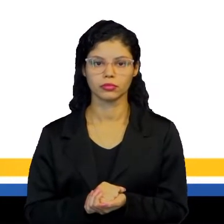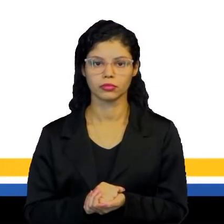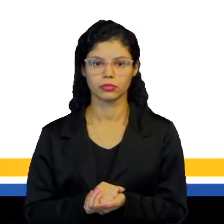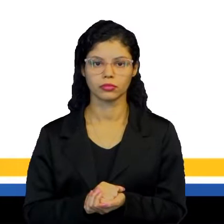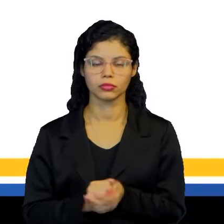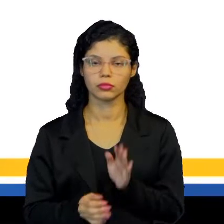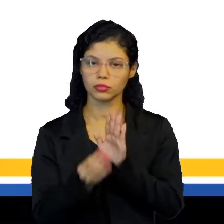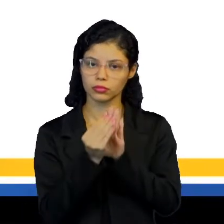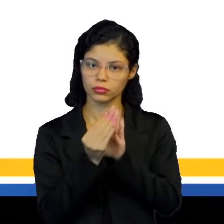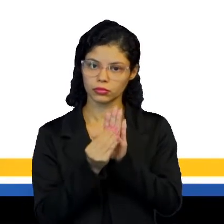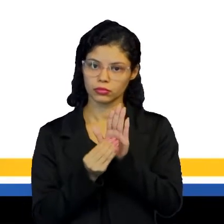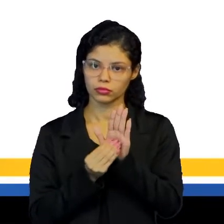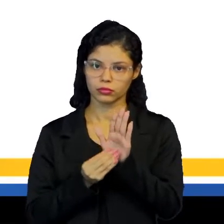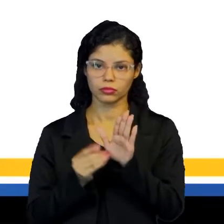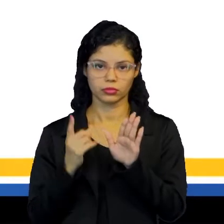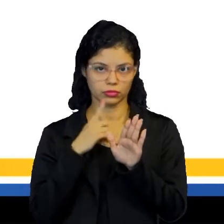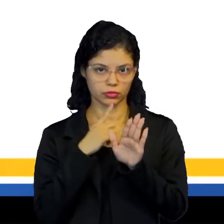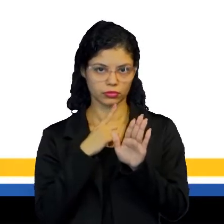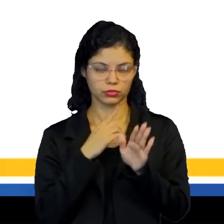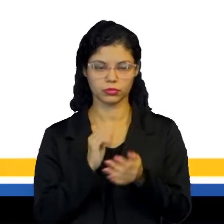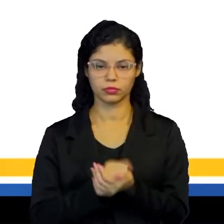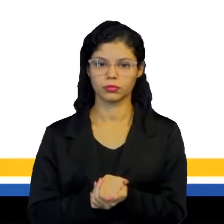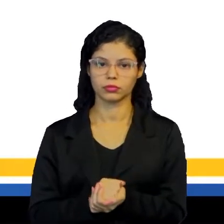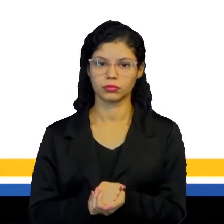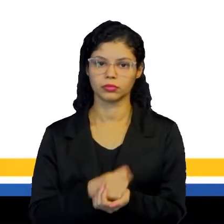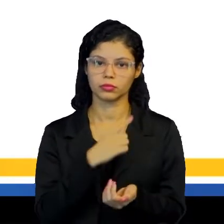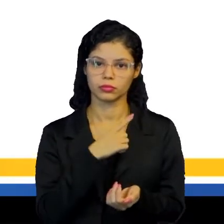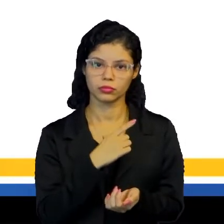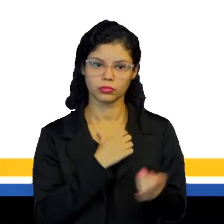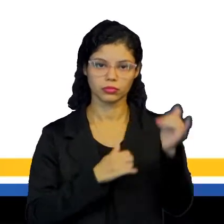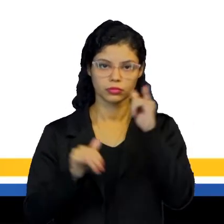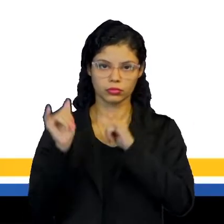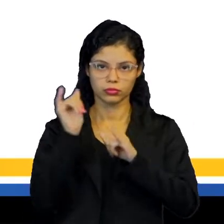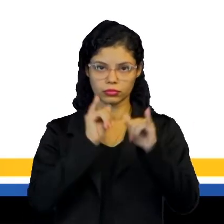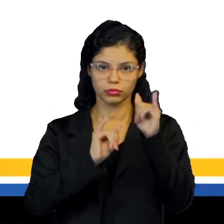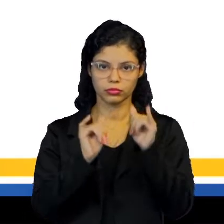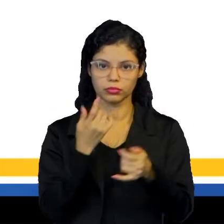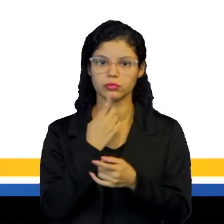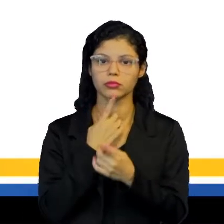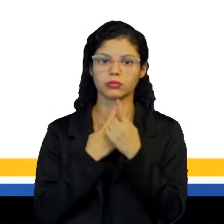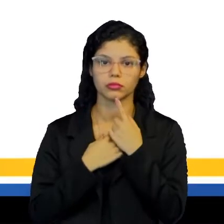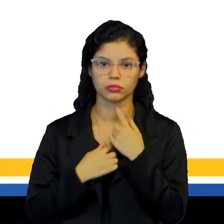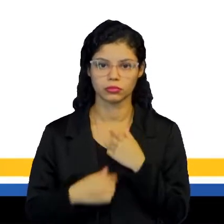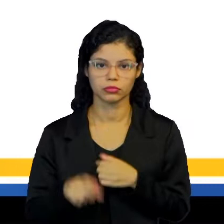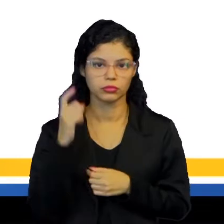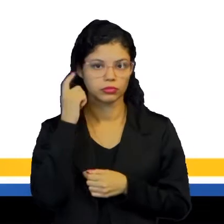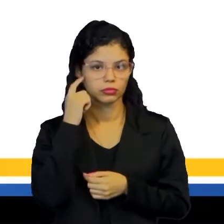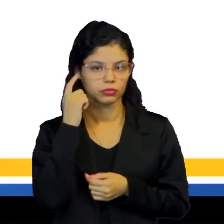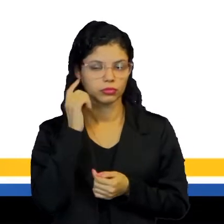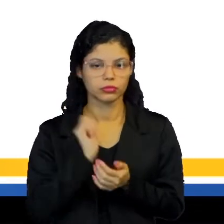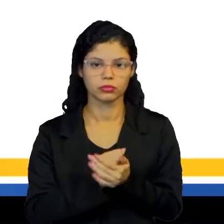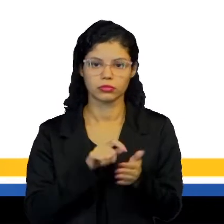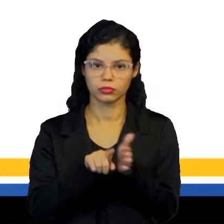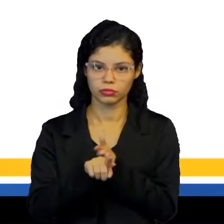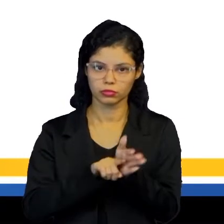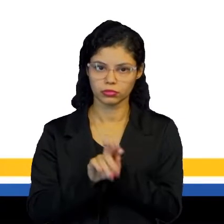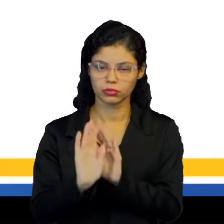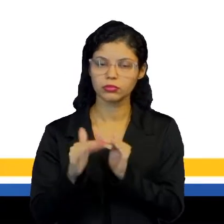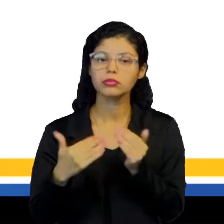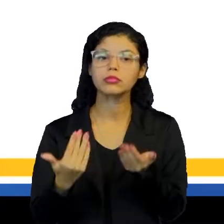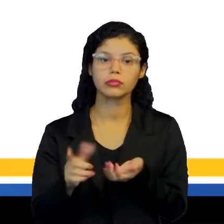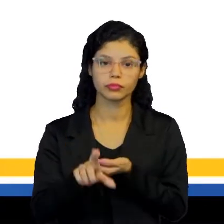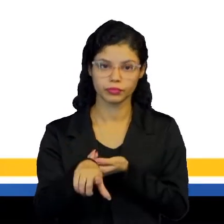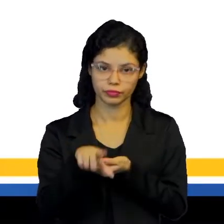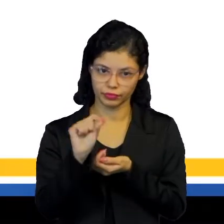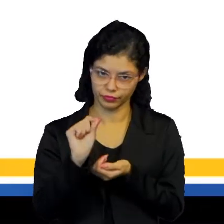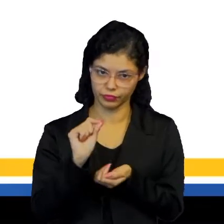4. Coleta de dados. Para obter as informações desejadas, pense no tipo de pesquisa